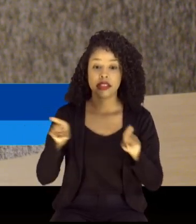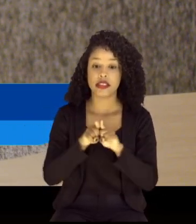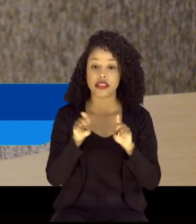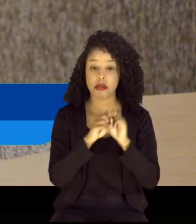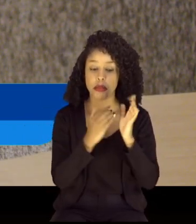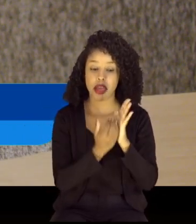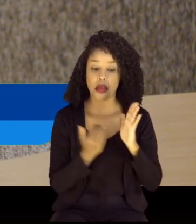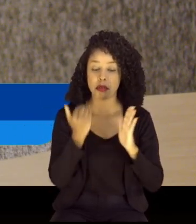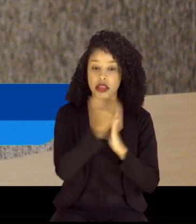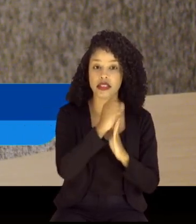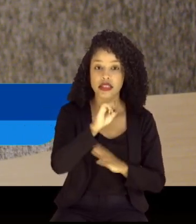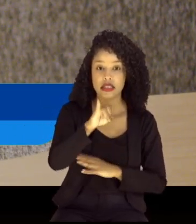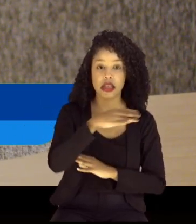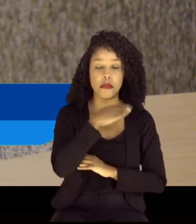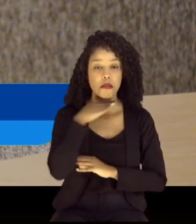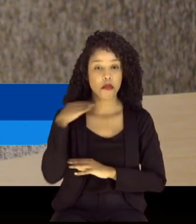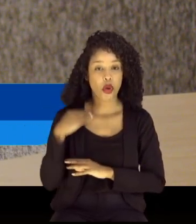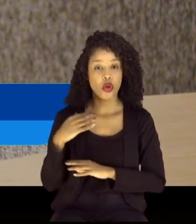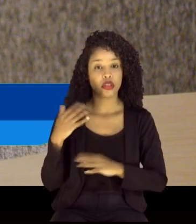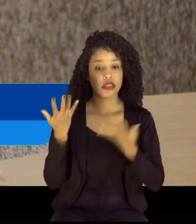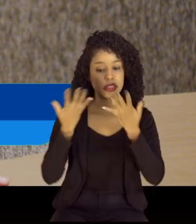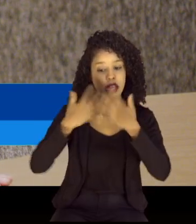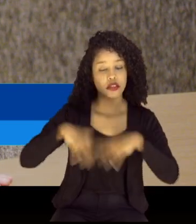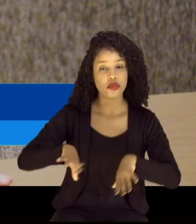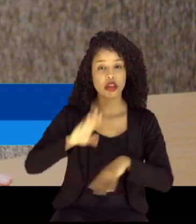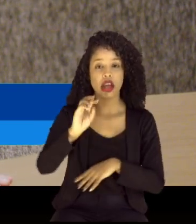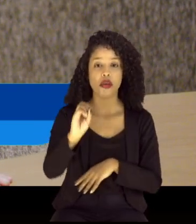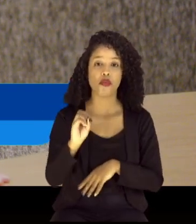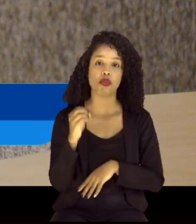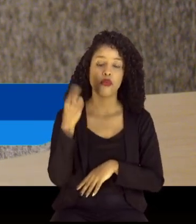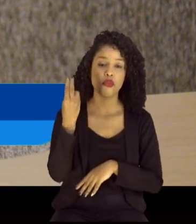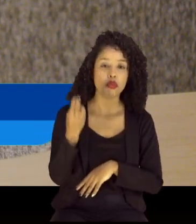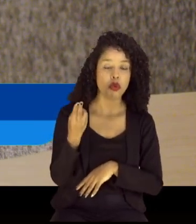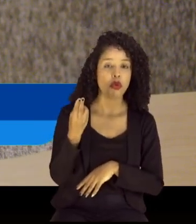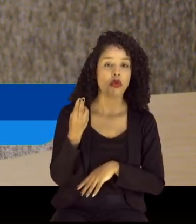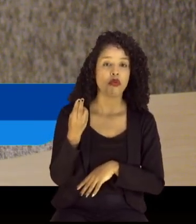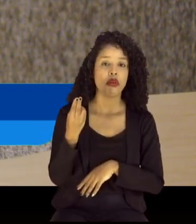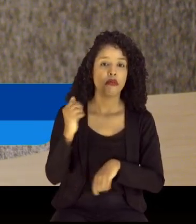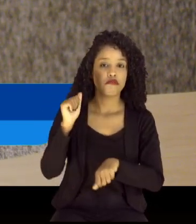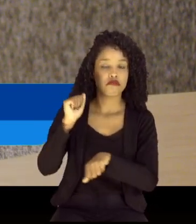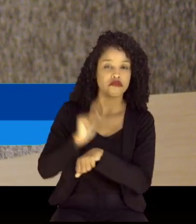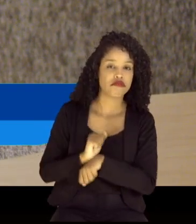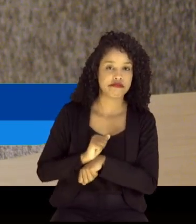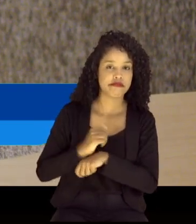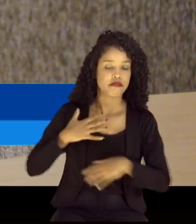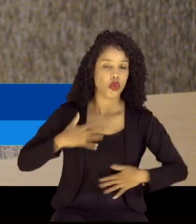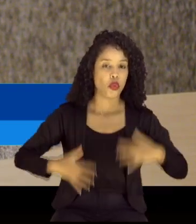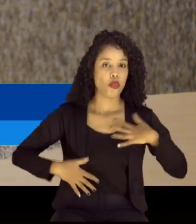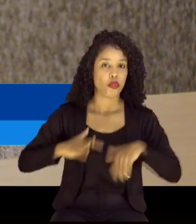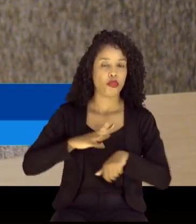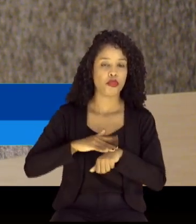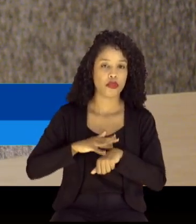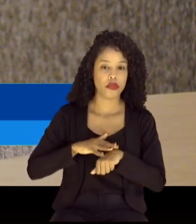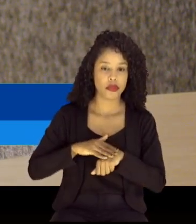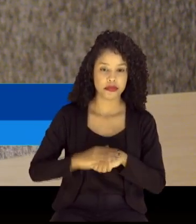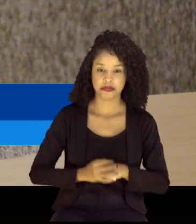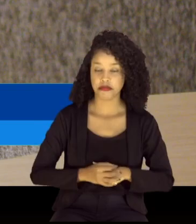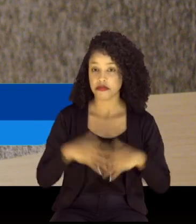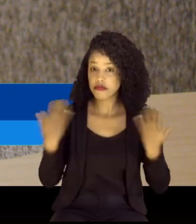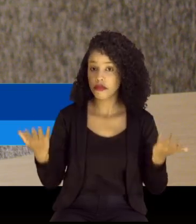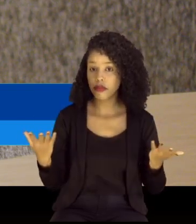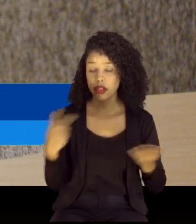quem tiver morte natural ou ficar inválido. Então, senhores policiais militares, senhores policiais